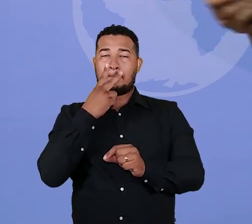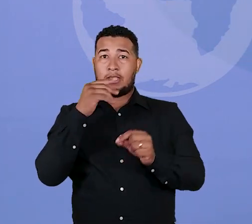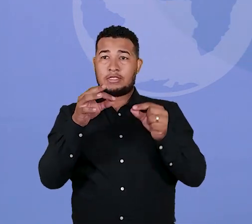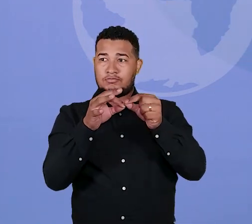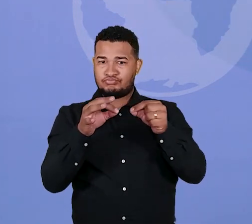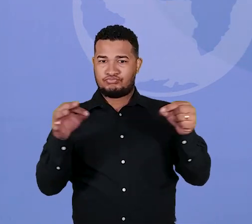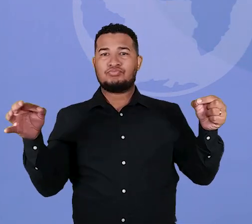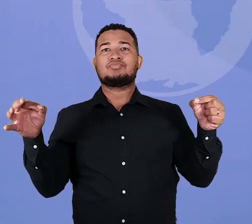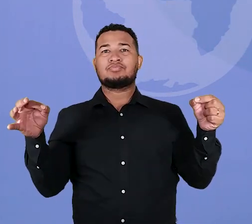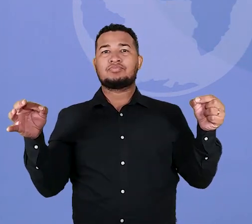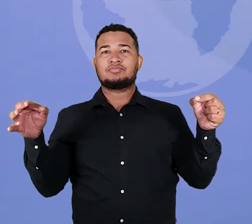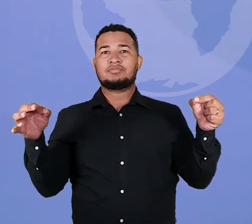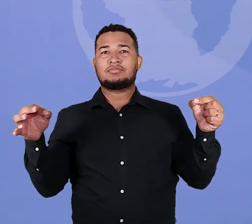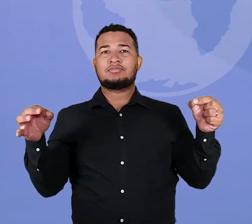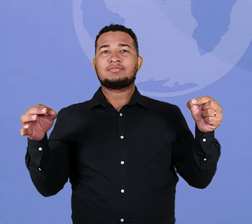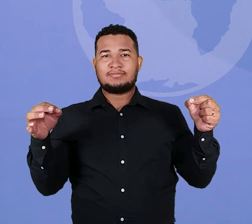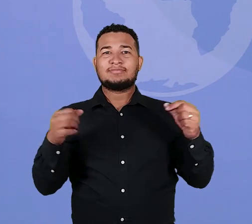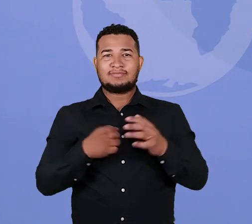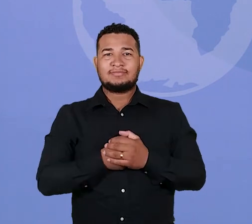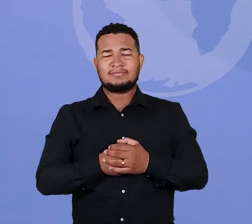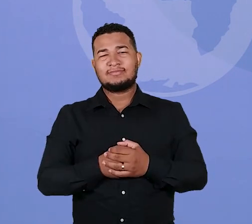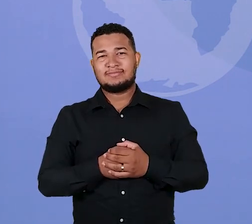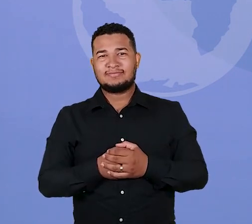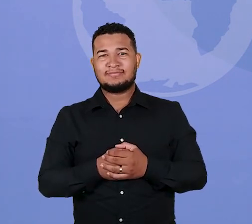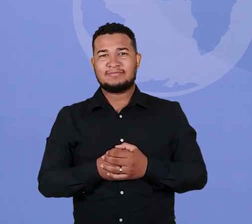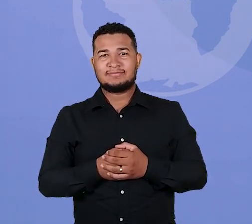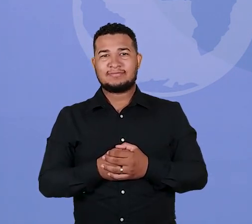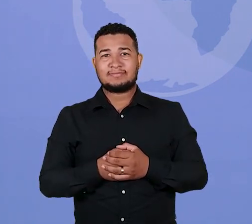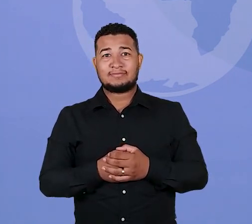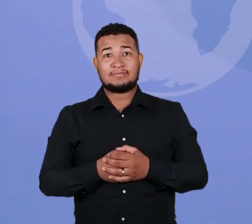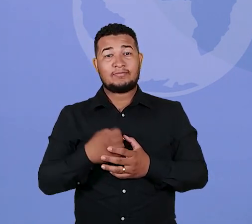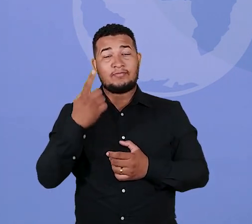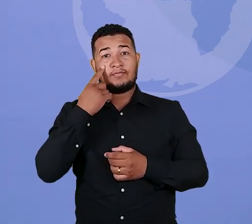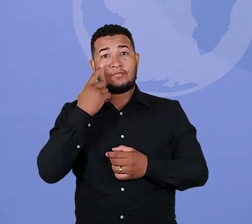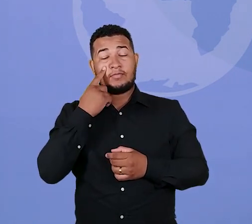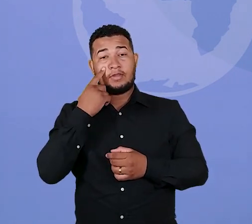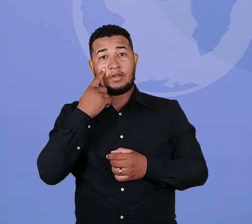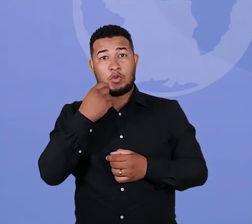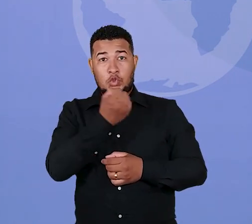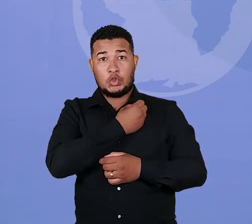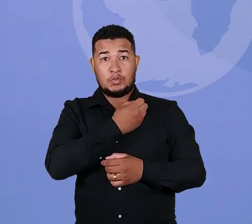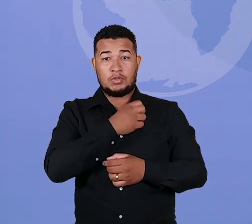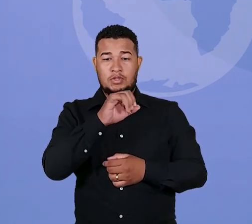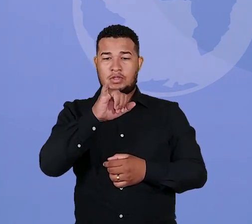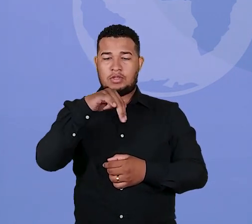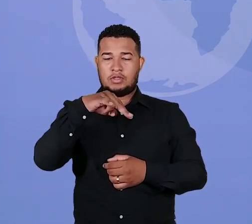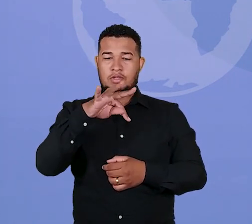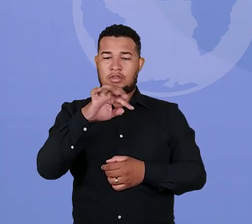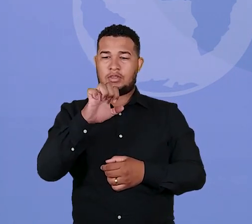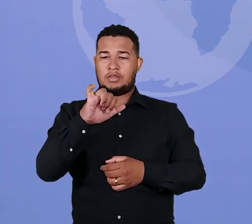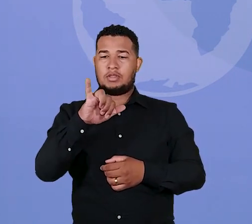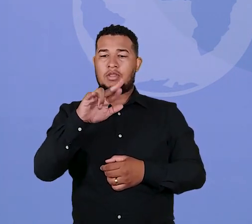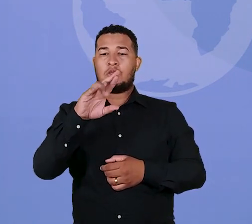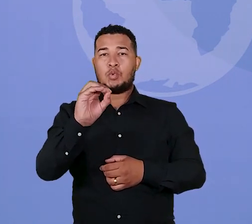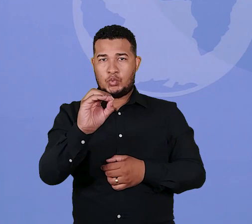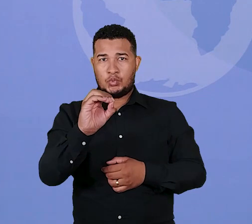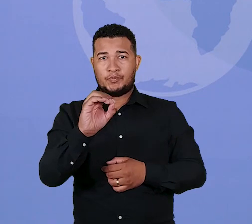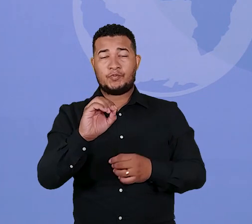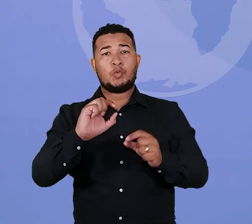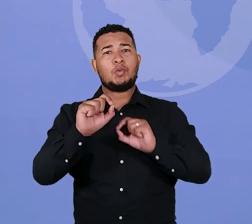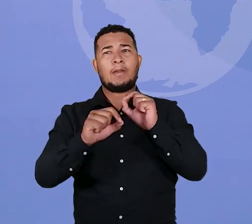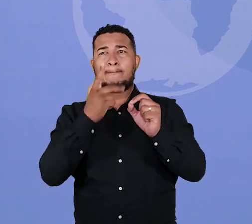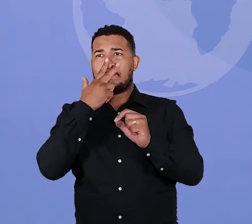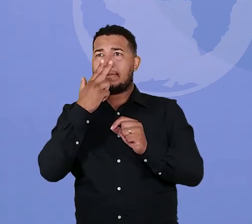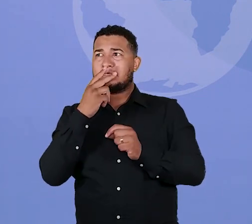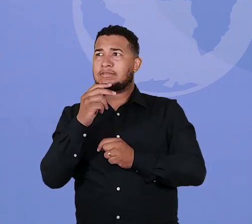reta está inteira. Essa foi péssima, não foi? É, verdade. Espera um pouquinho. Números inteiros. Vamos pensar aqui, o que é